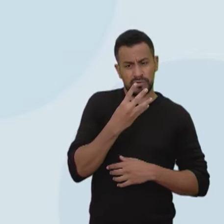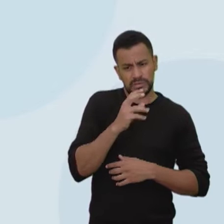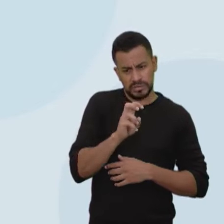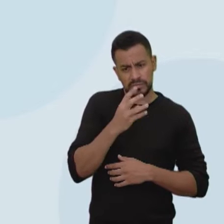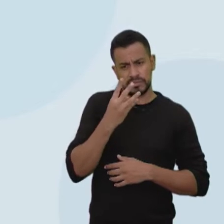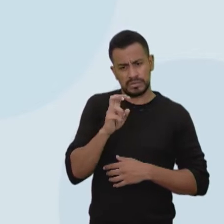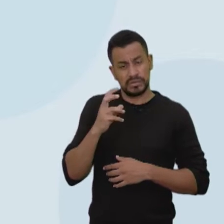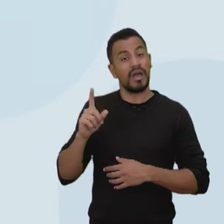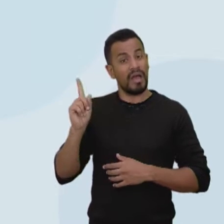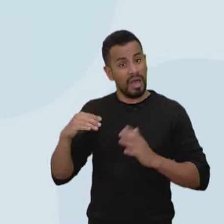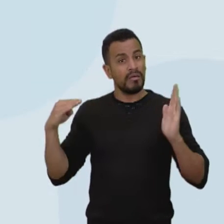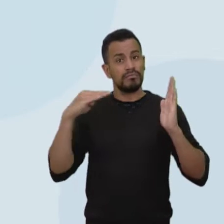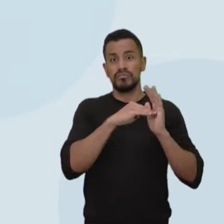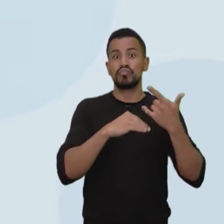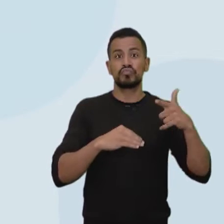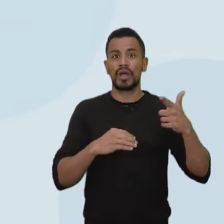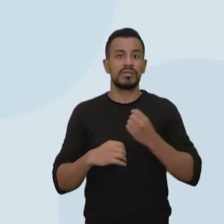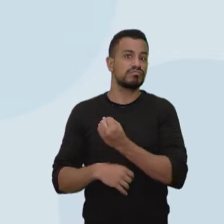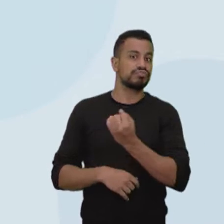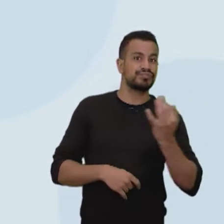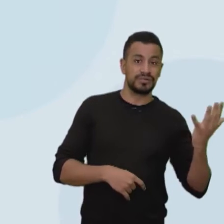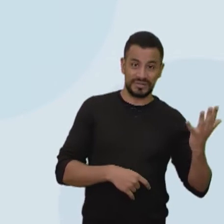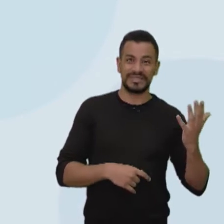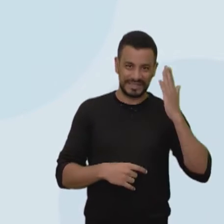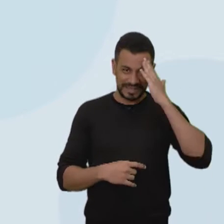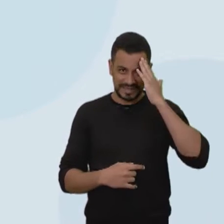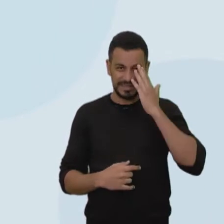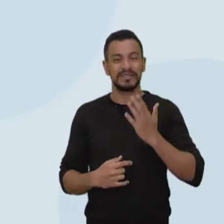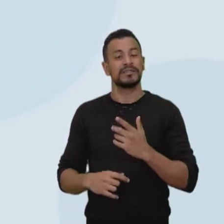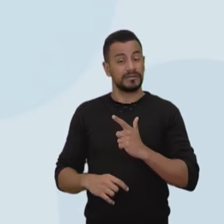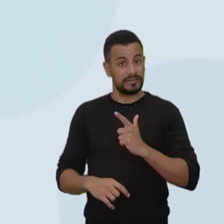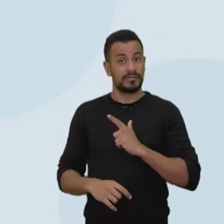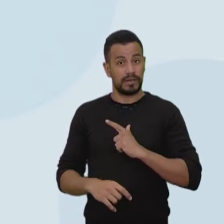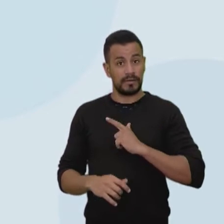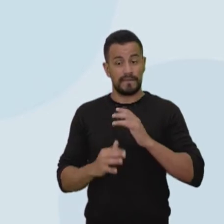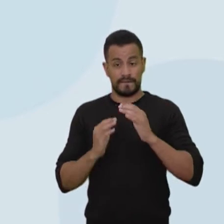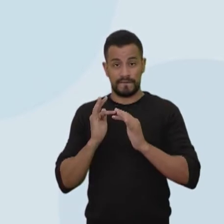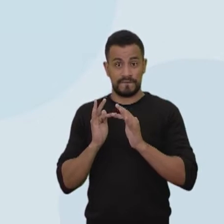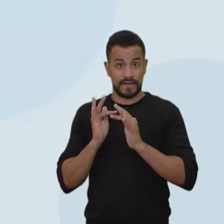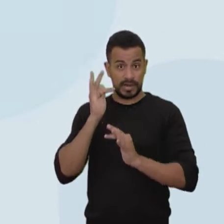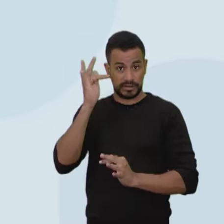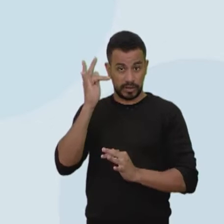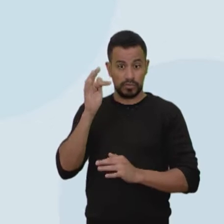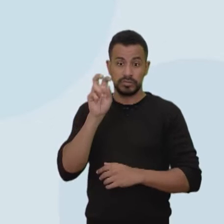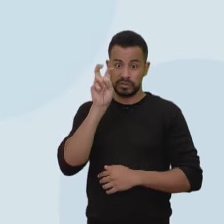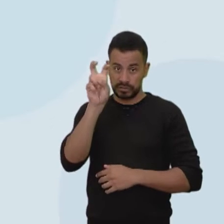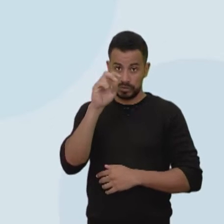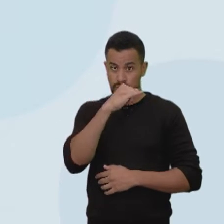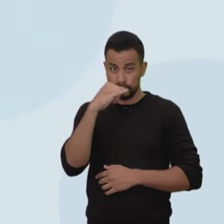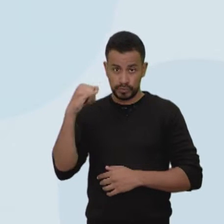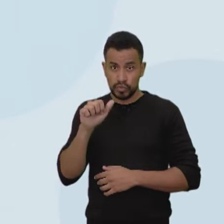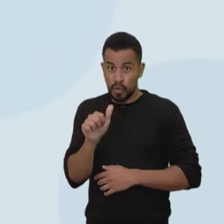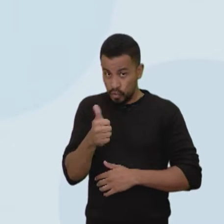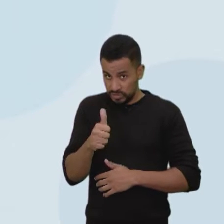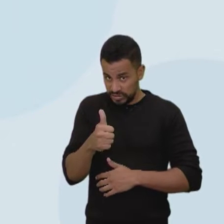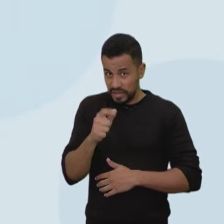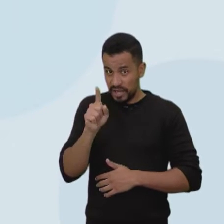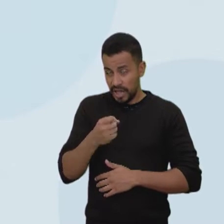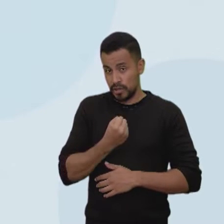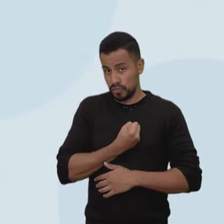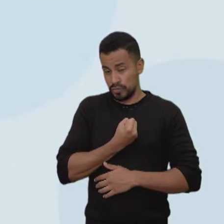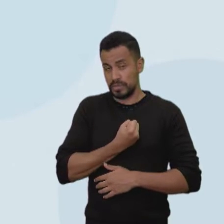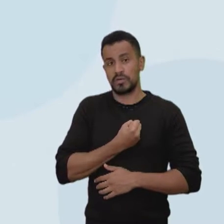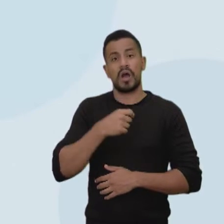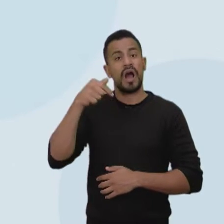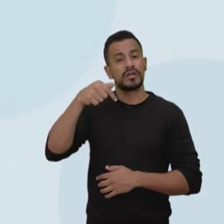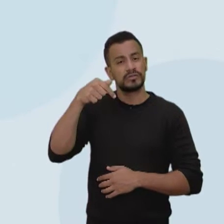É uma dízima periódica, sim. Então quando a gente tem a fração 5 onzeavos, que é um número racional, se eu dividir o numerador